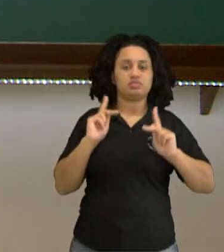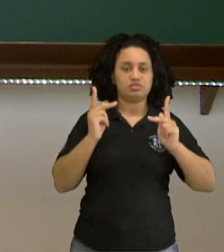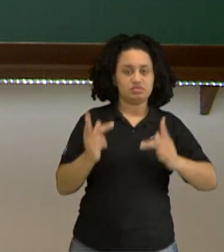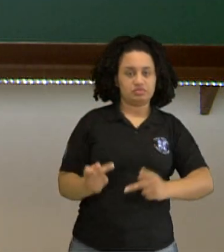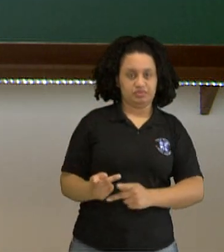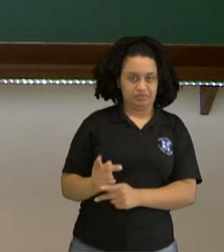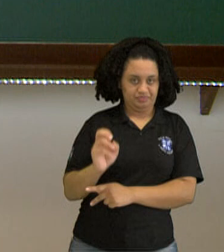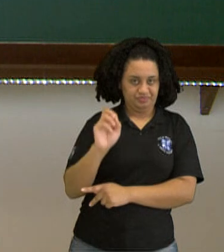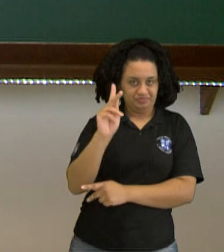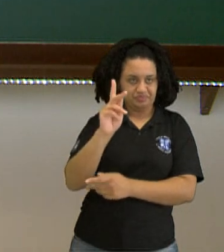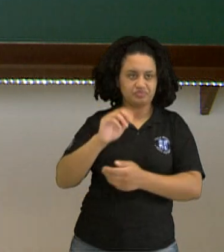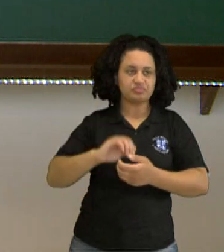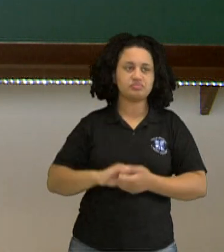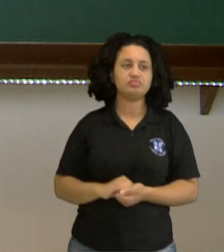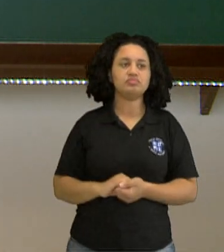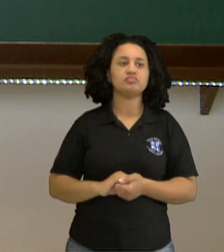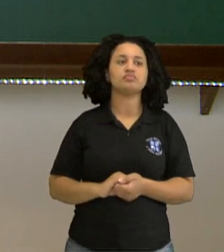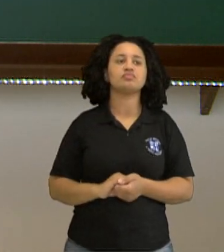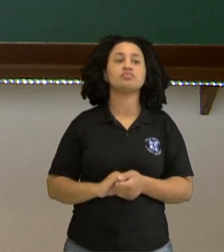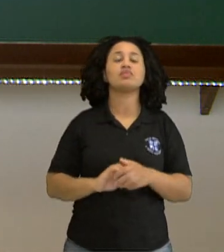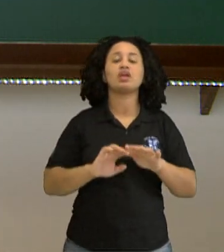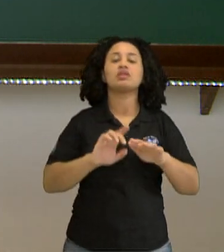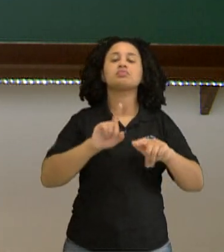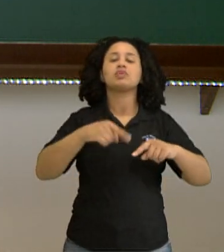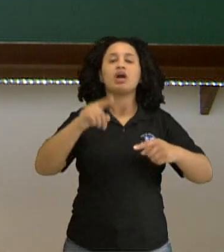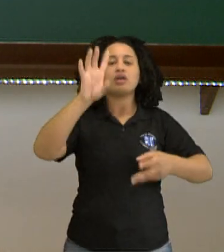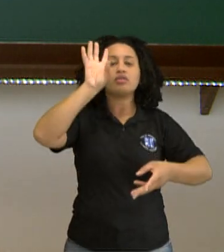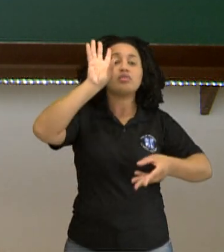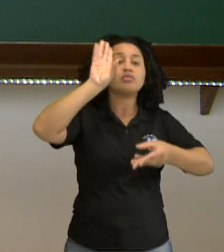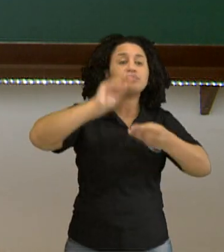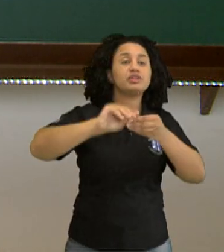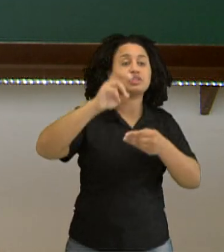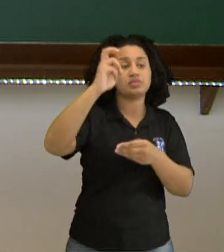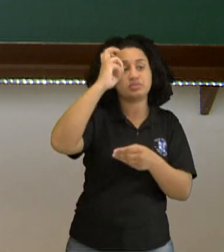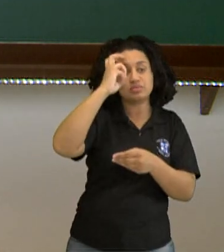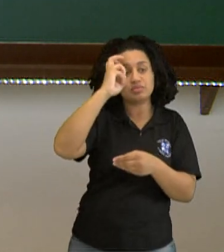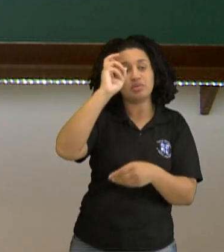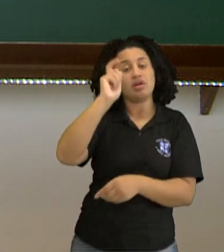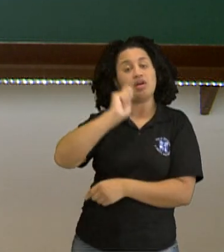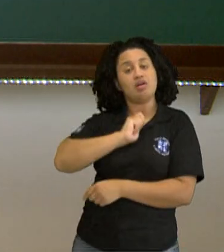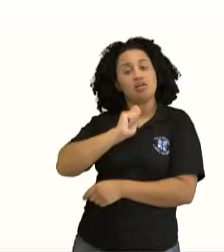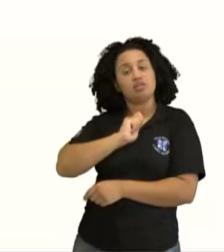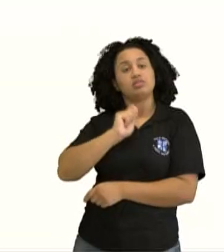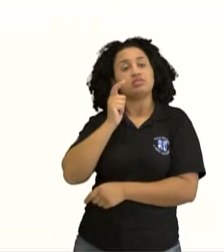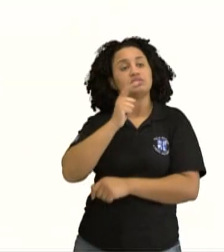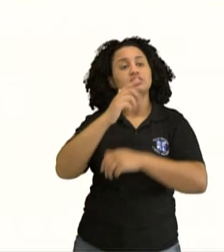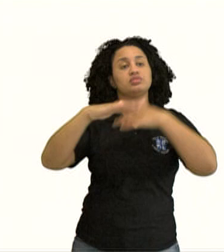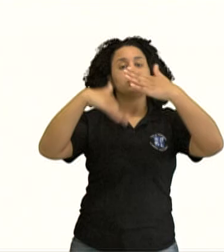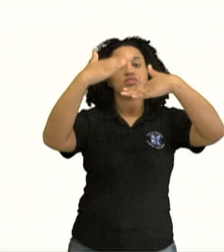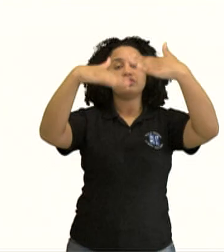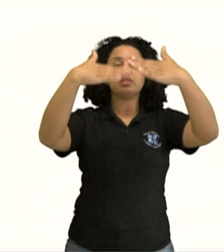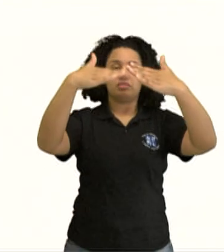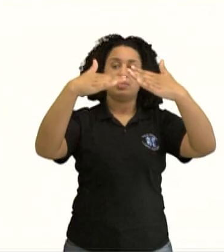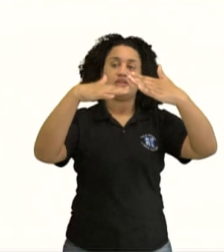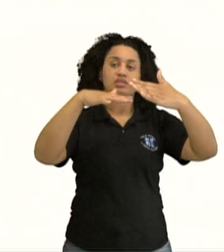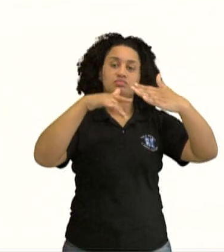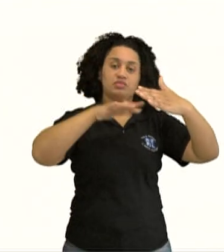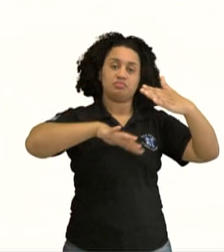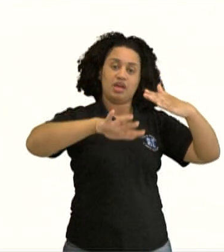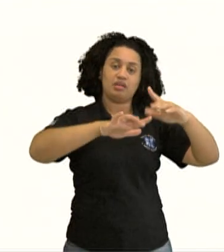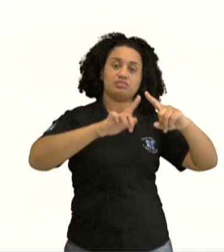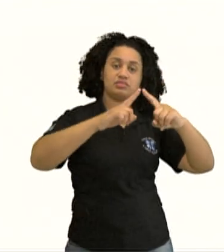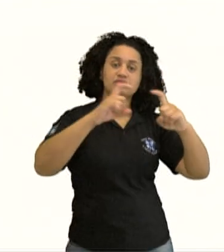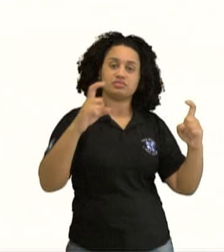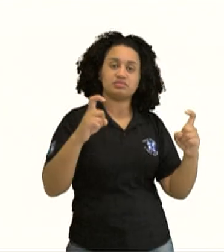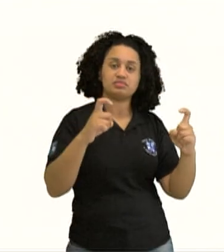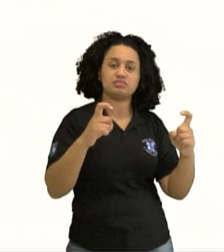certo? Após o salto na interpretação das culturas, a antropologia se desenvolveu enquanto ciência. Isso,